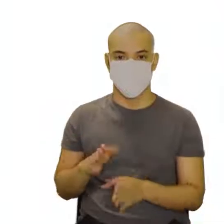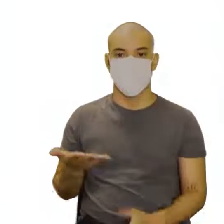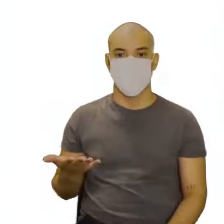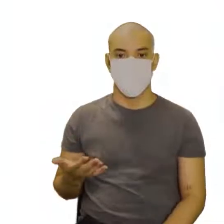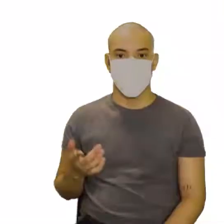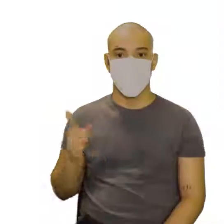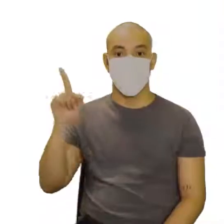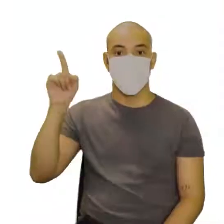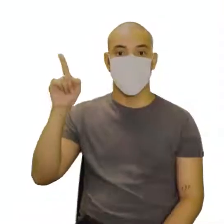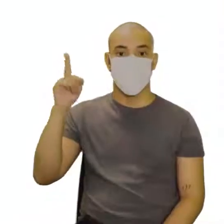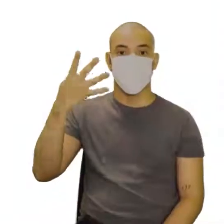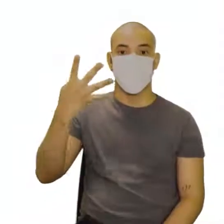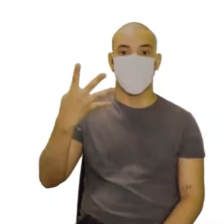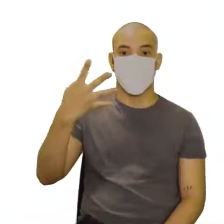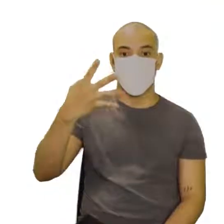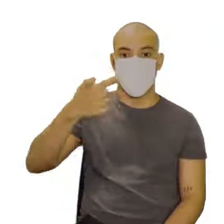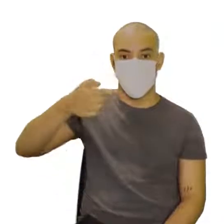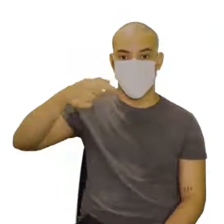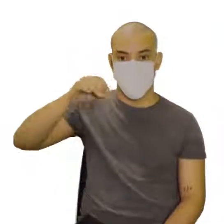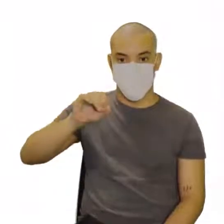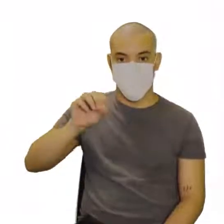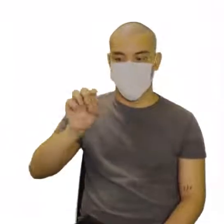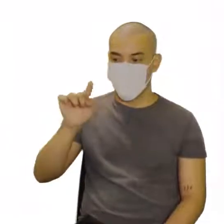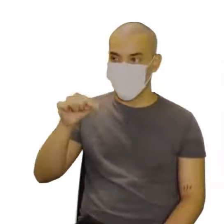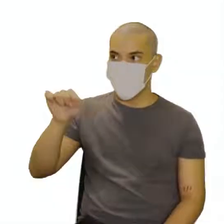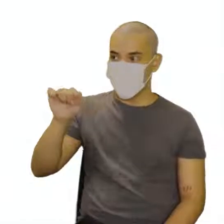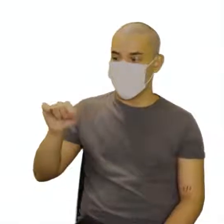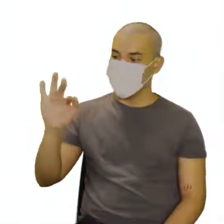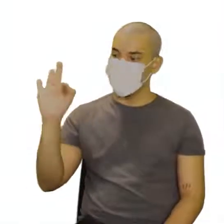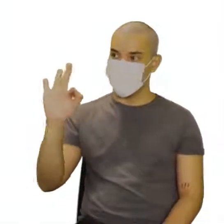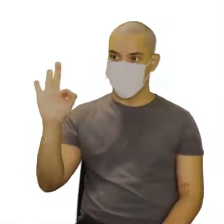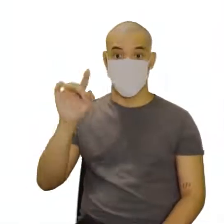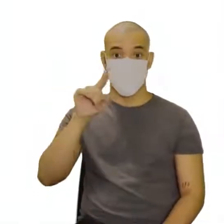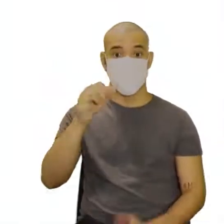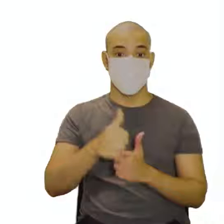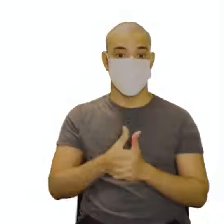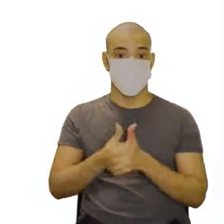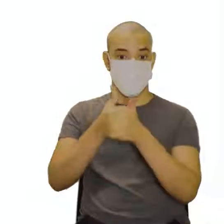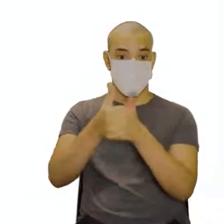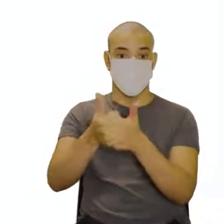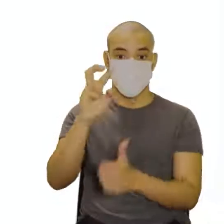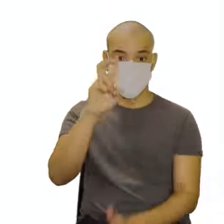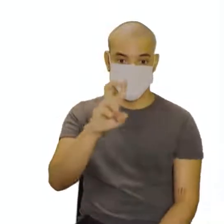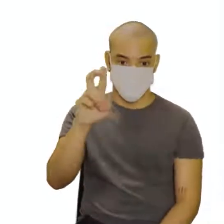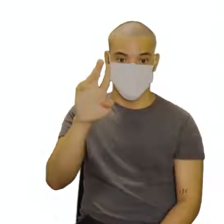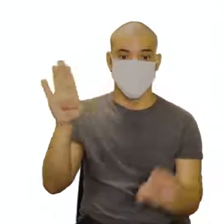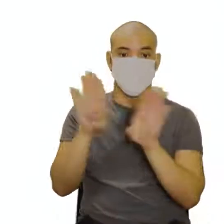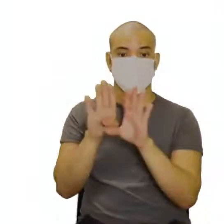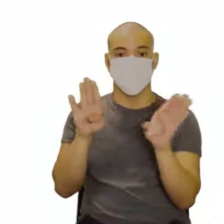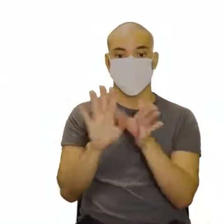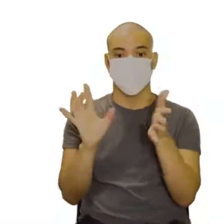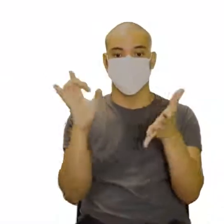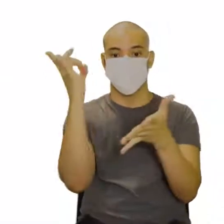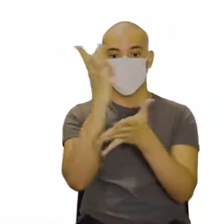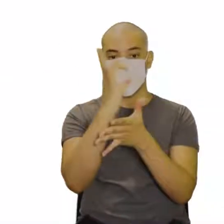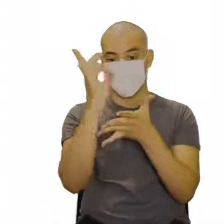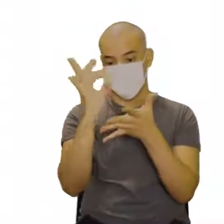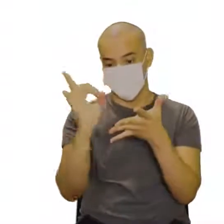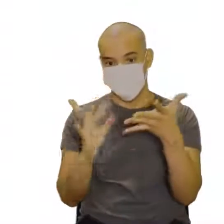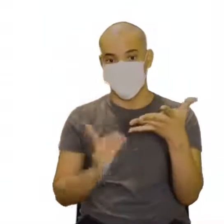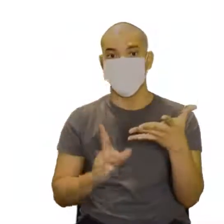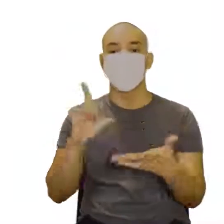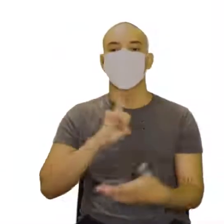é de 470 microfarad. E vocês podem observar que cada capacitor desse daqui, ele tem